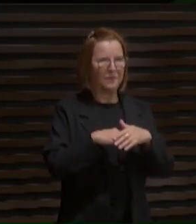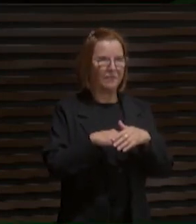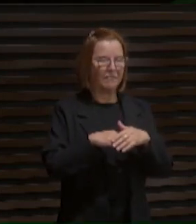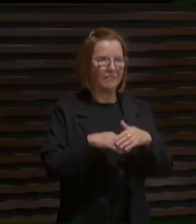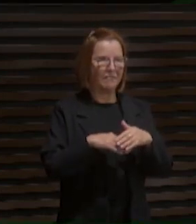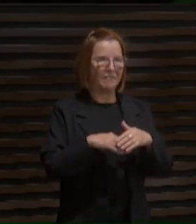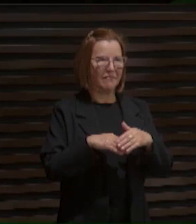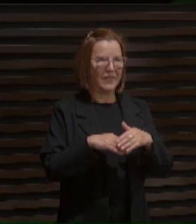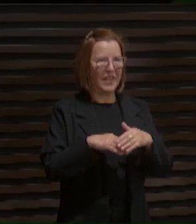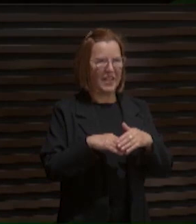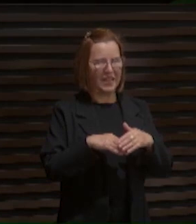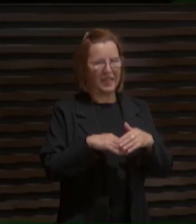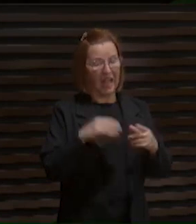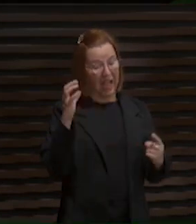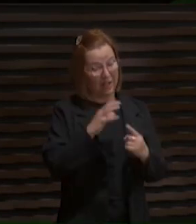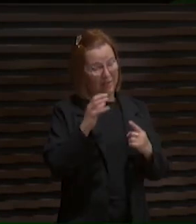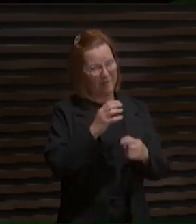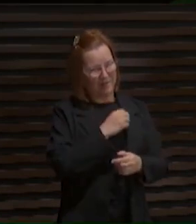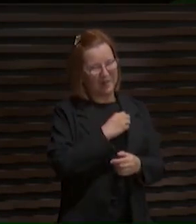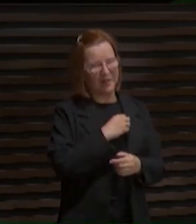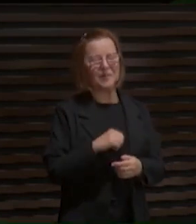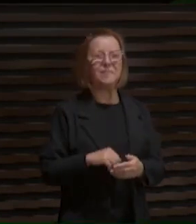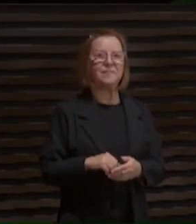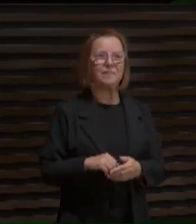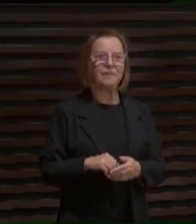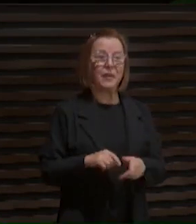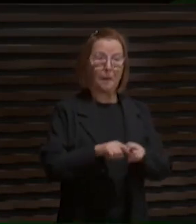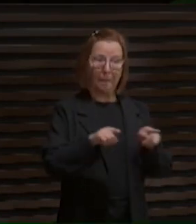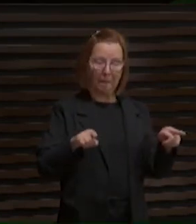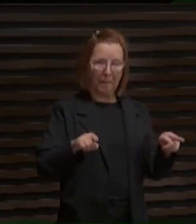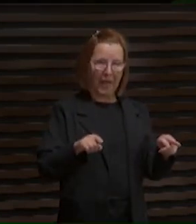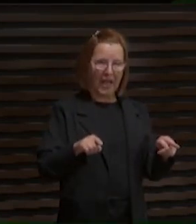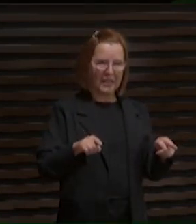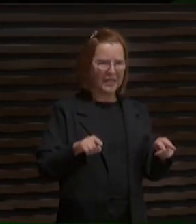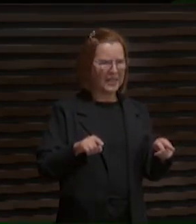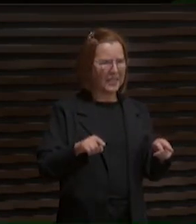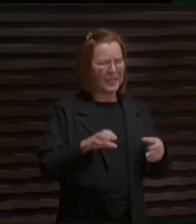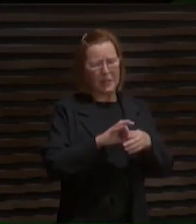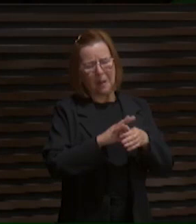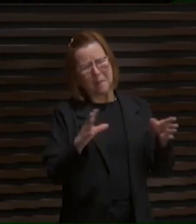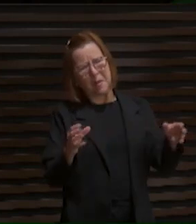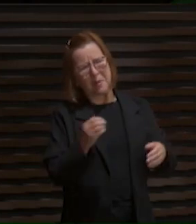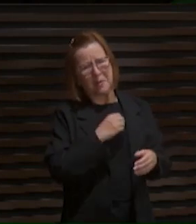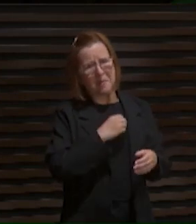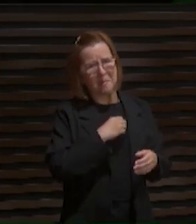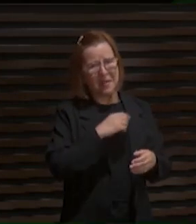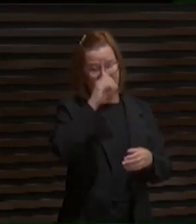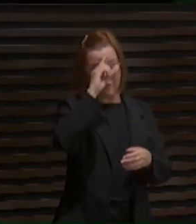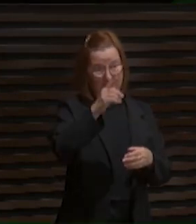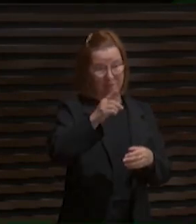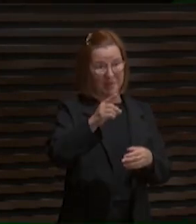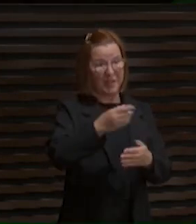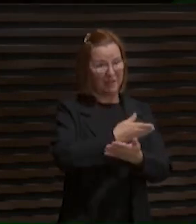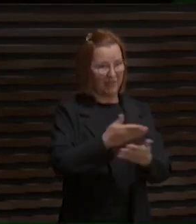Não permitam que o pecado reine, meus irmãos. Não se ofereçam, não ofereçam os seus membros como armas para o pecado. Se